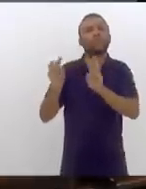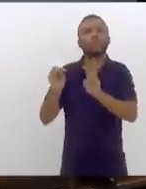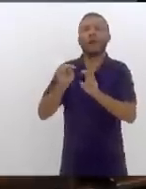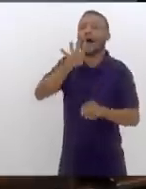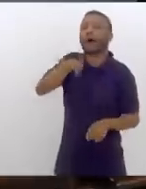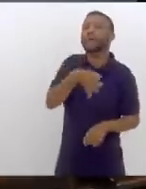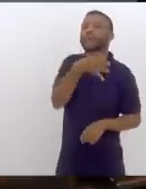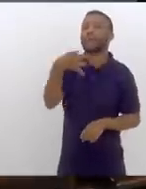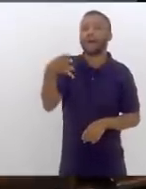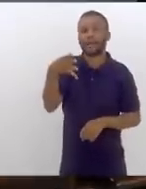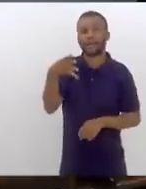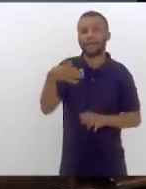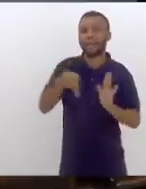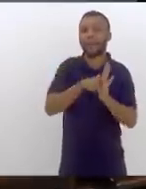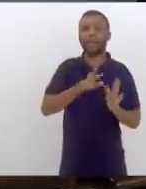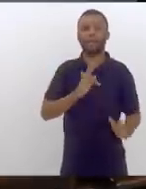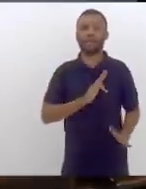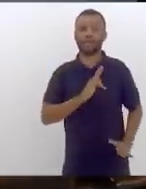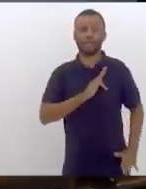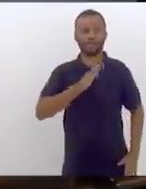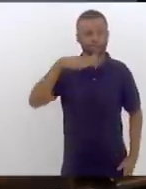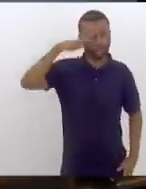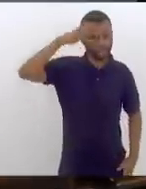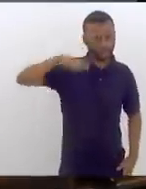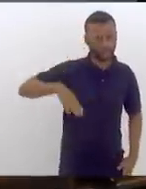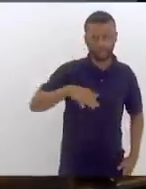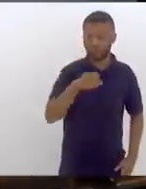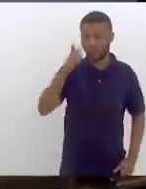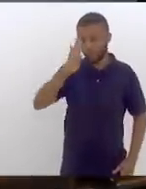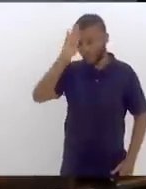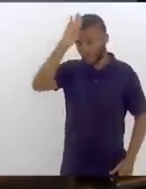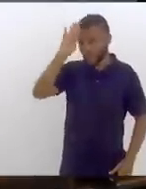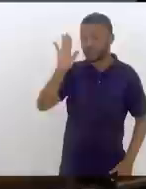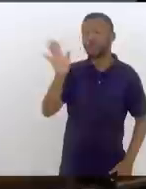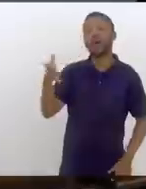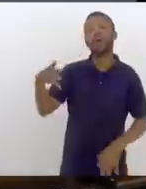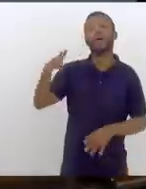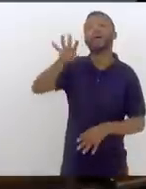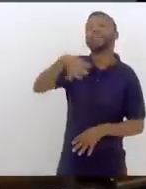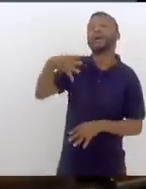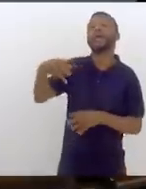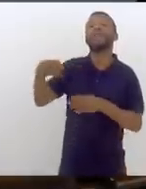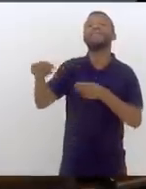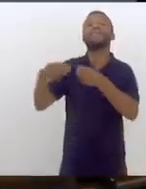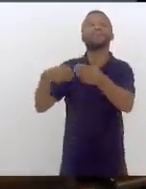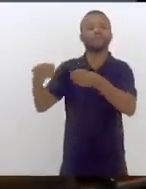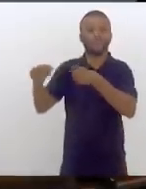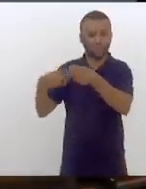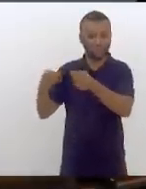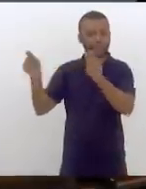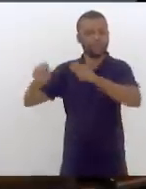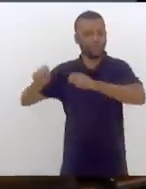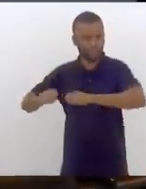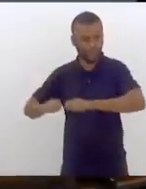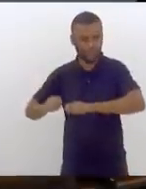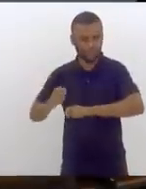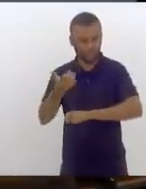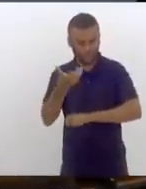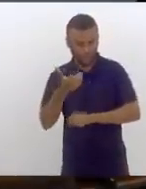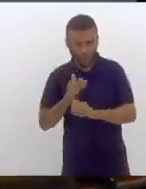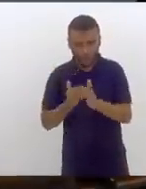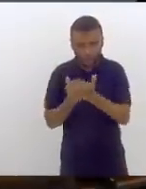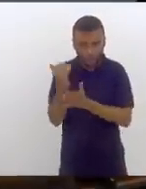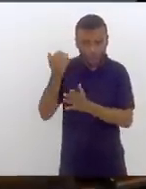escala da PMERJ do bombeiro já é uma escala flexível né E aí tu quer iniciar falando ou posso passar